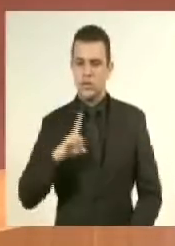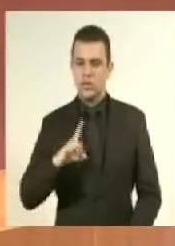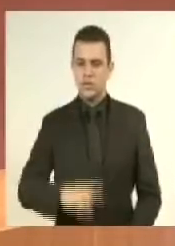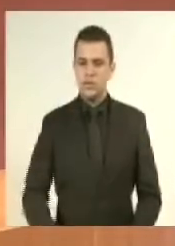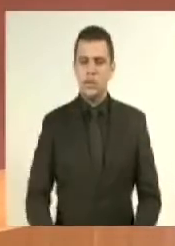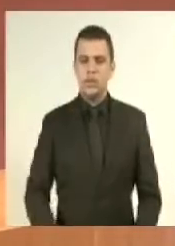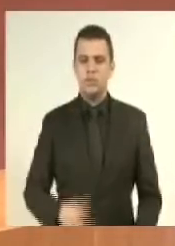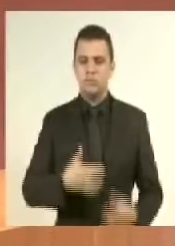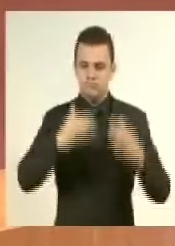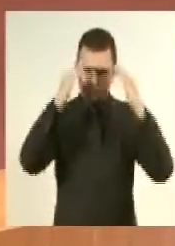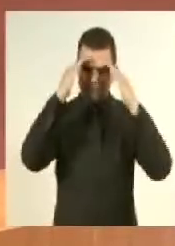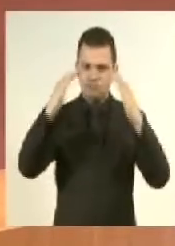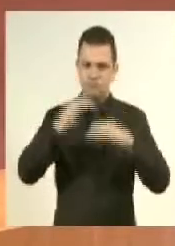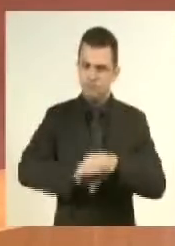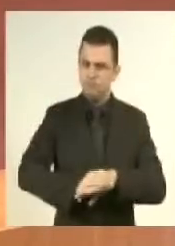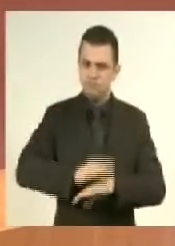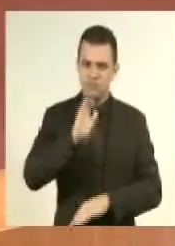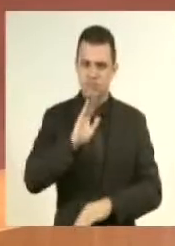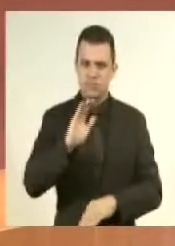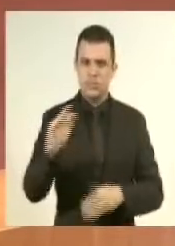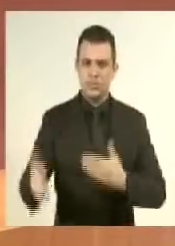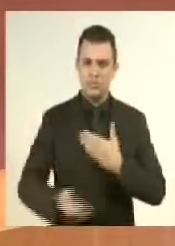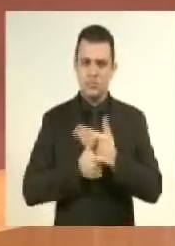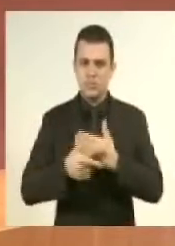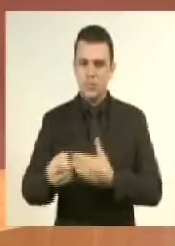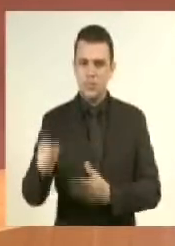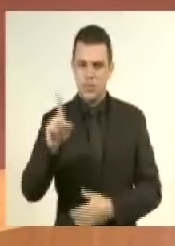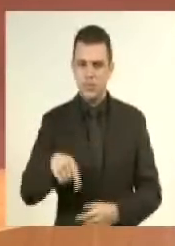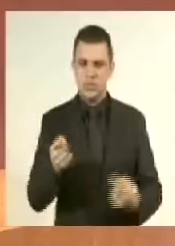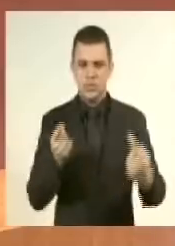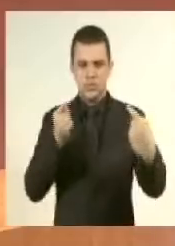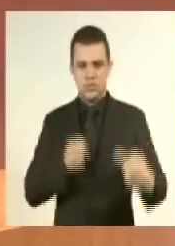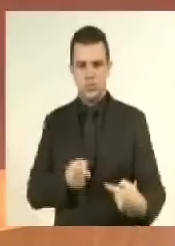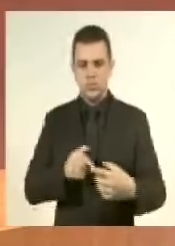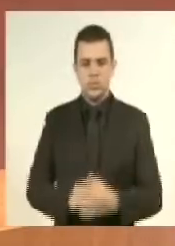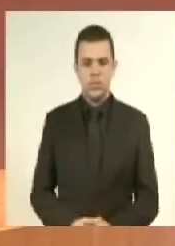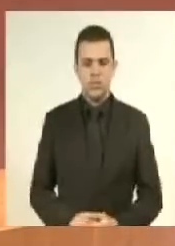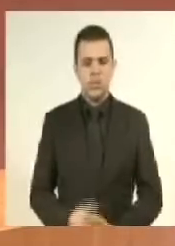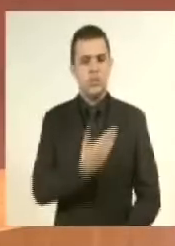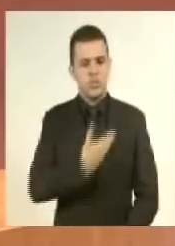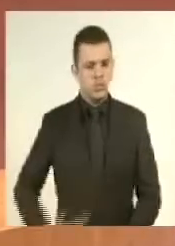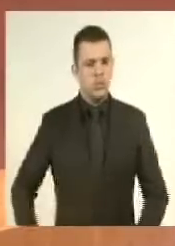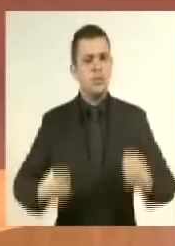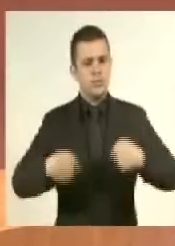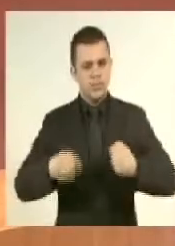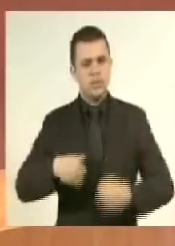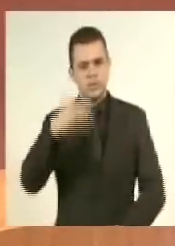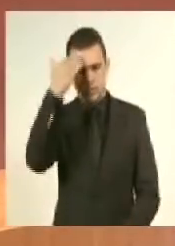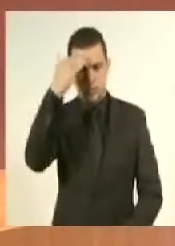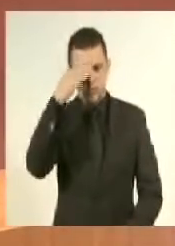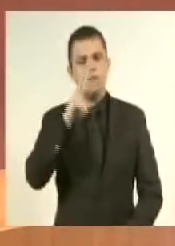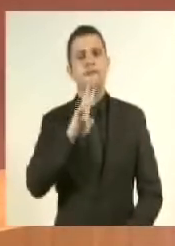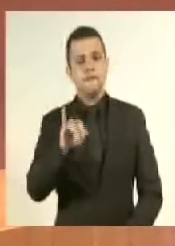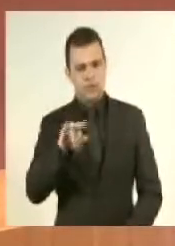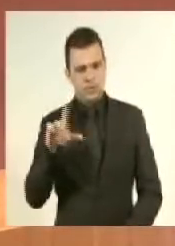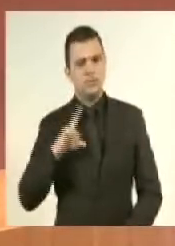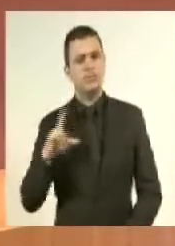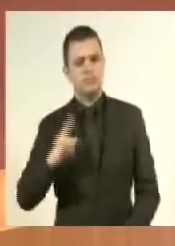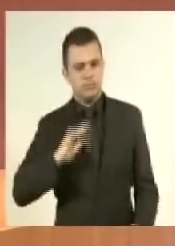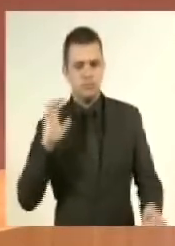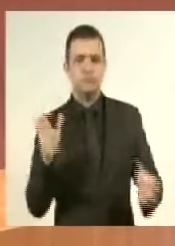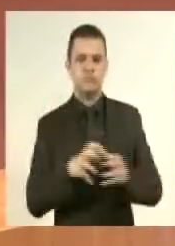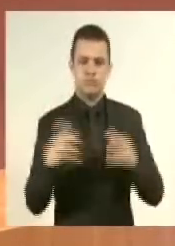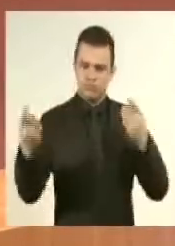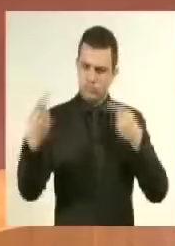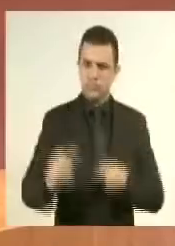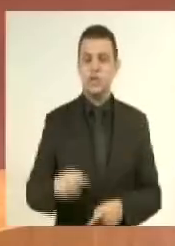oposição. Eu acho que o governo precisa entender que ele vai ter oposição, quer ele queira, quer não. E ele vai ter